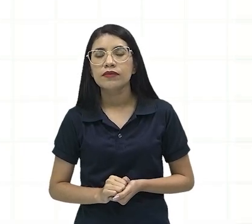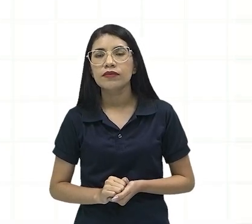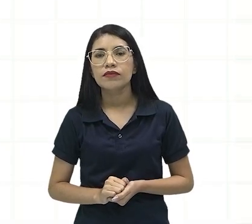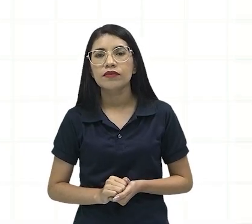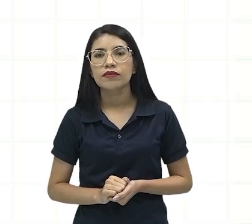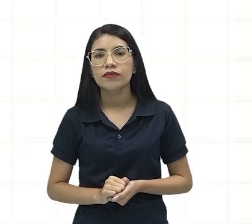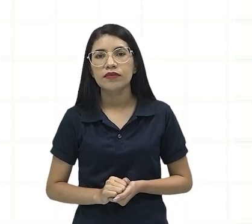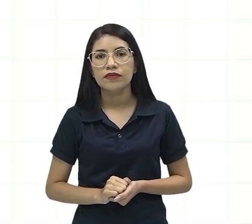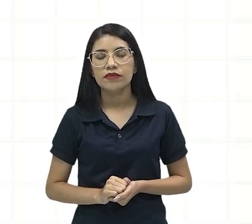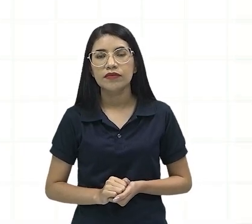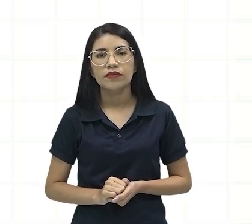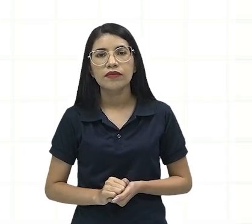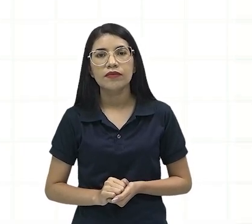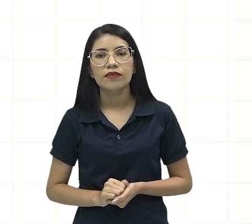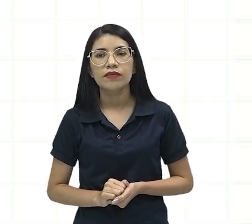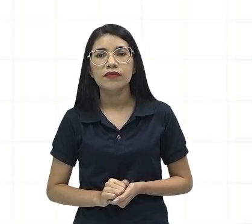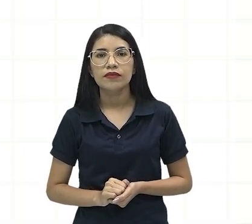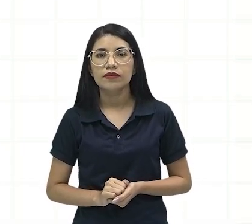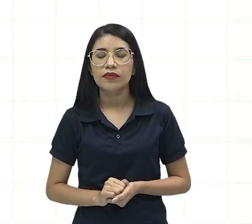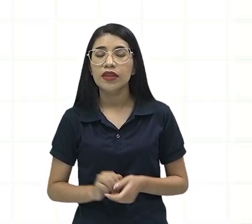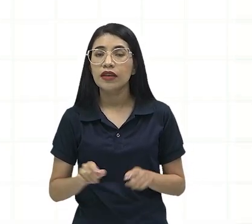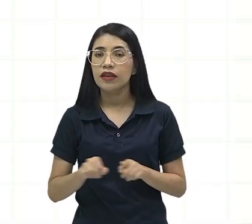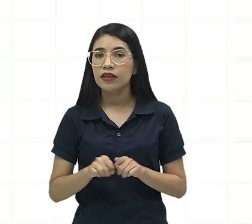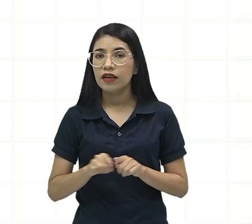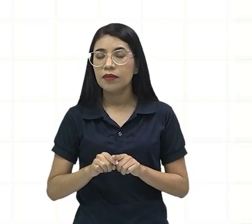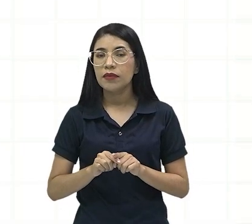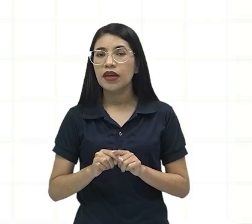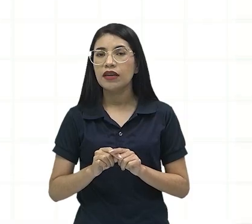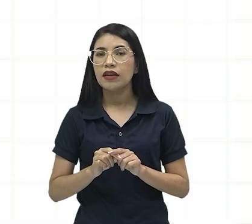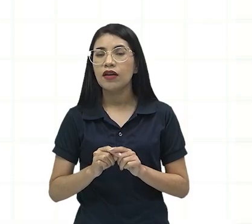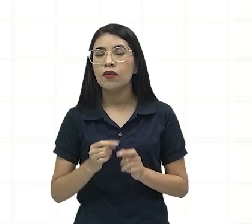pais, tá? E também a reprodução